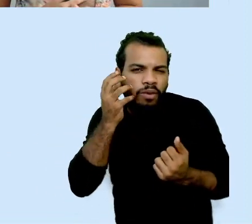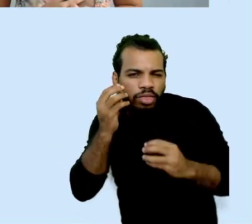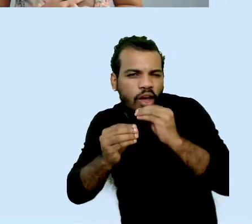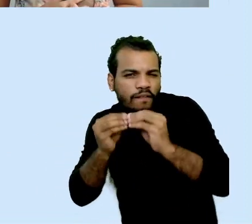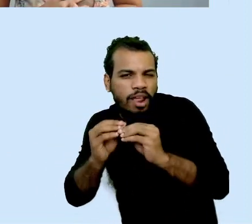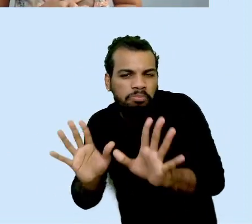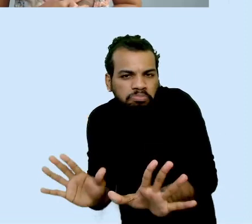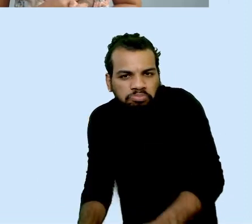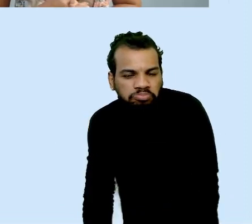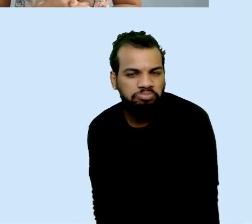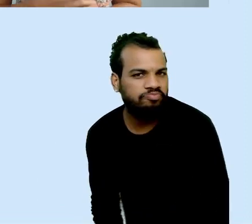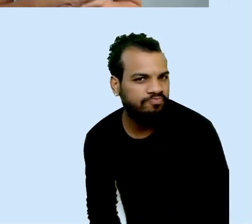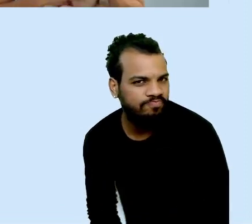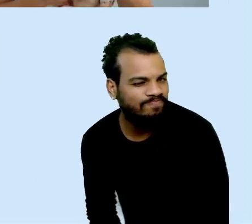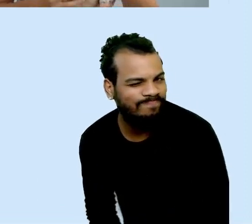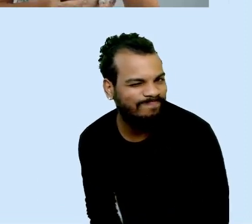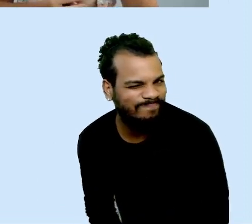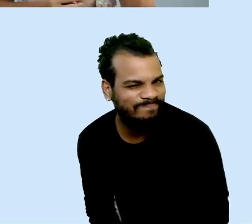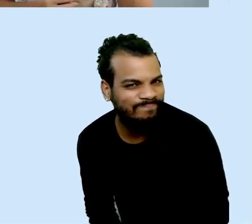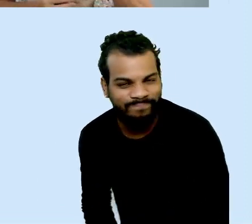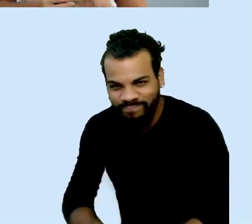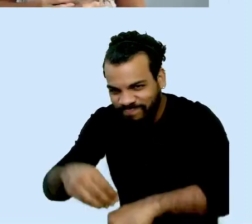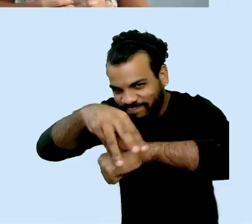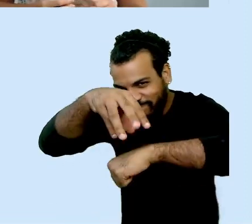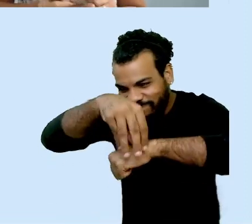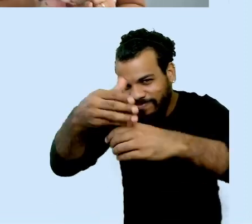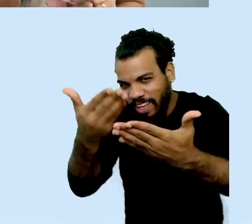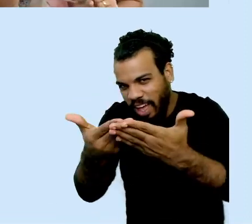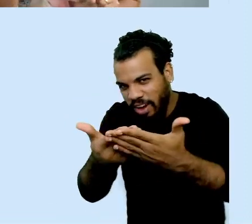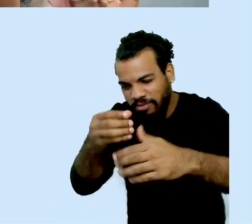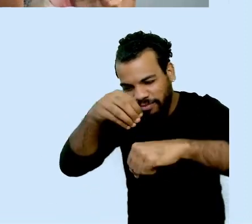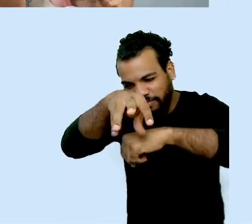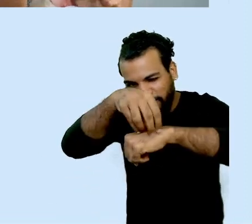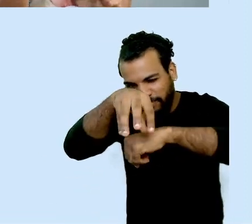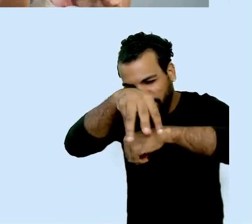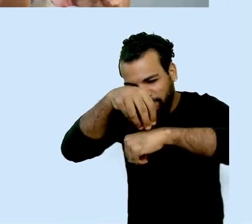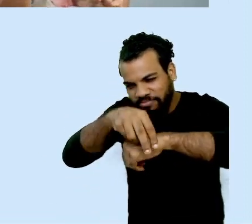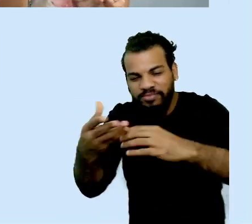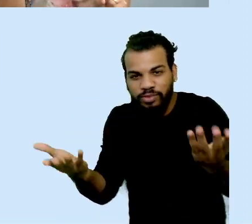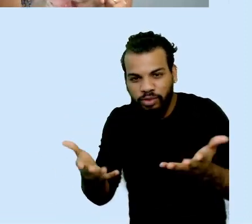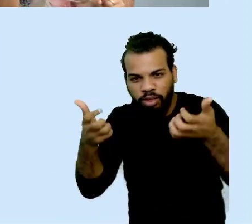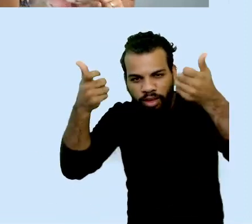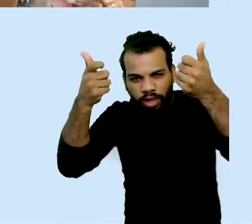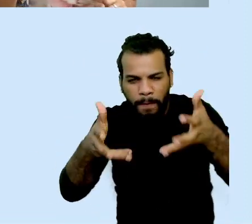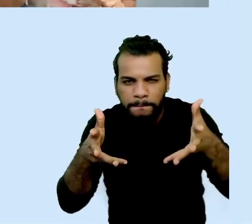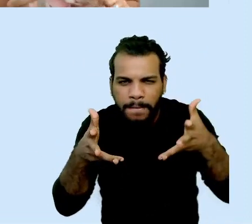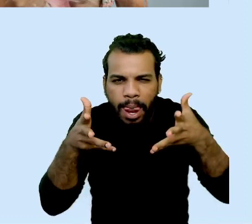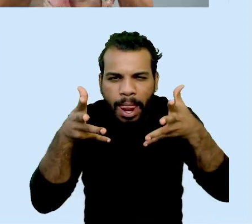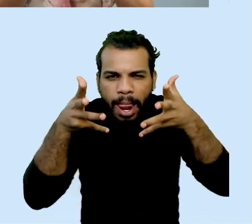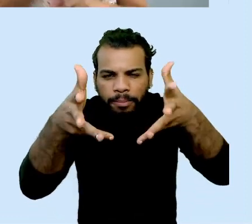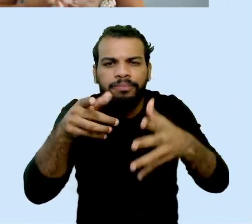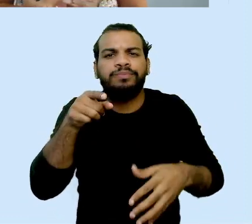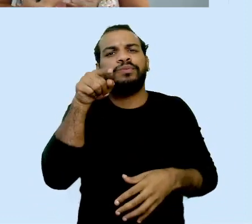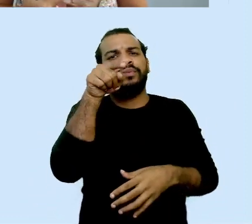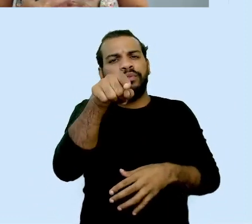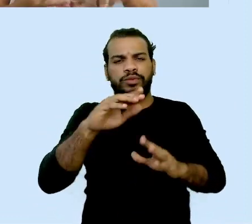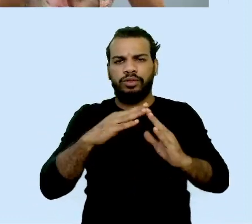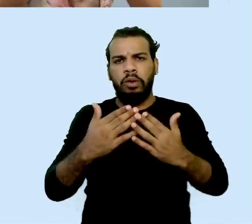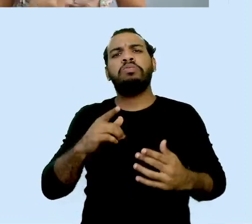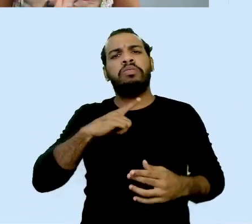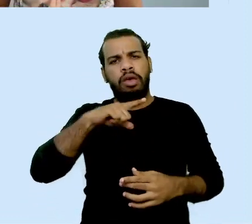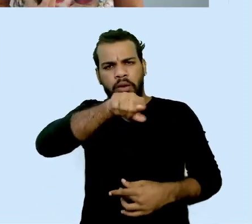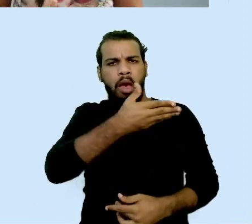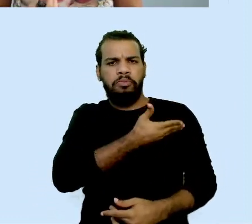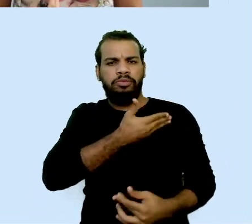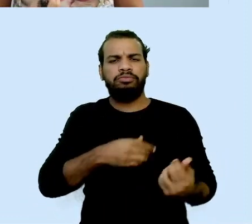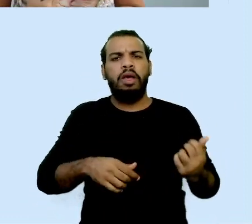radionovela? Pega esses conhecimentos da aula de hoje, pega todos esses conhecimentos que eu sei que na sua escola tem. Alguém que toca violão,